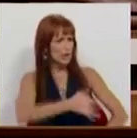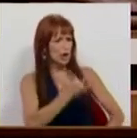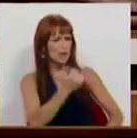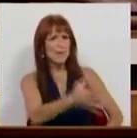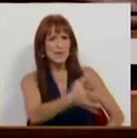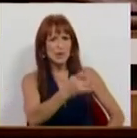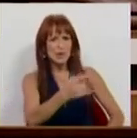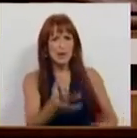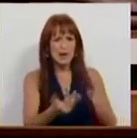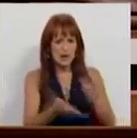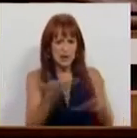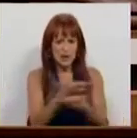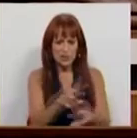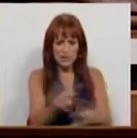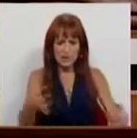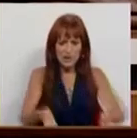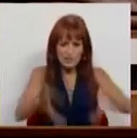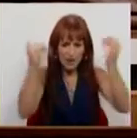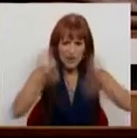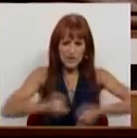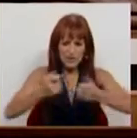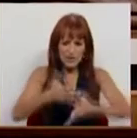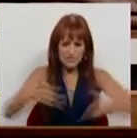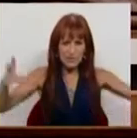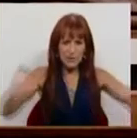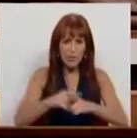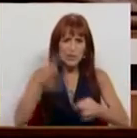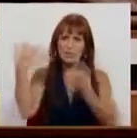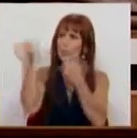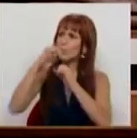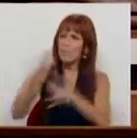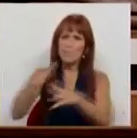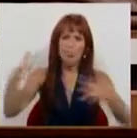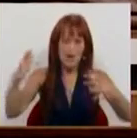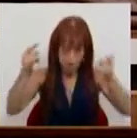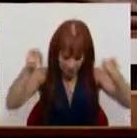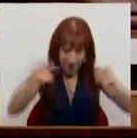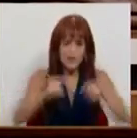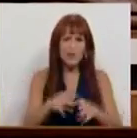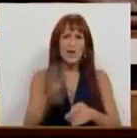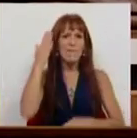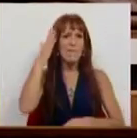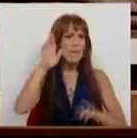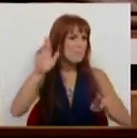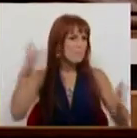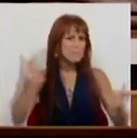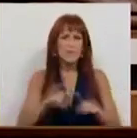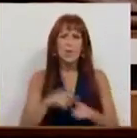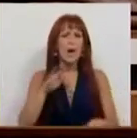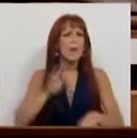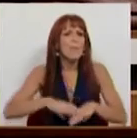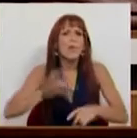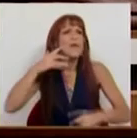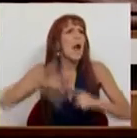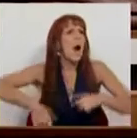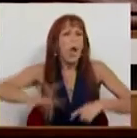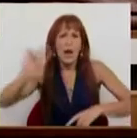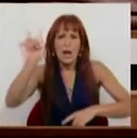2016, com mais crescimento, mais investimento e mais exportações. Mas estas expectativas não são obra do